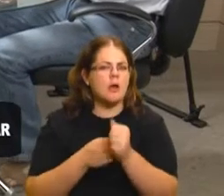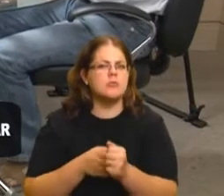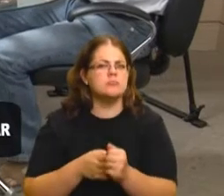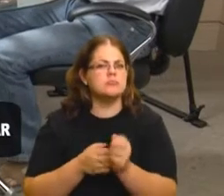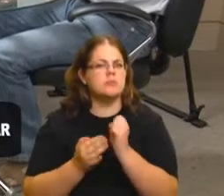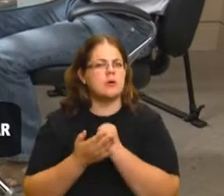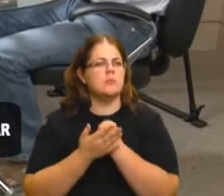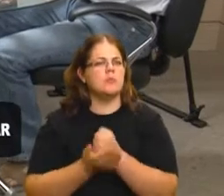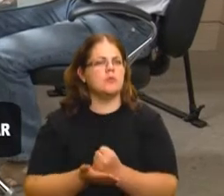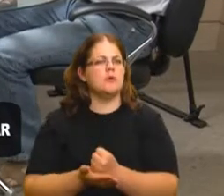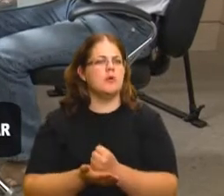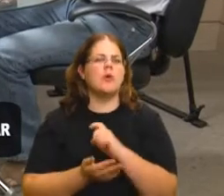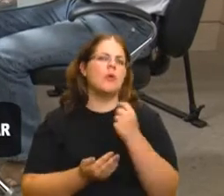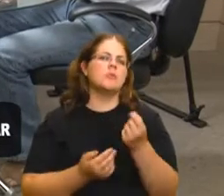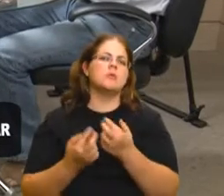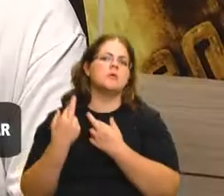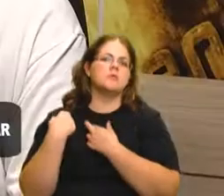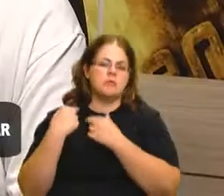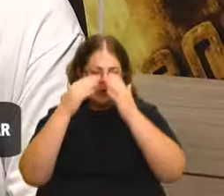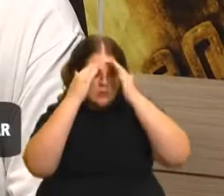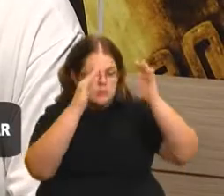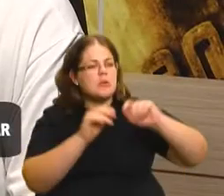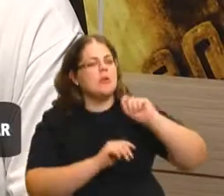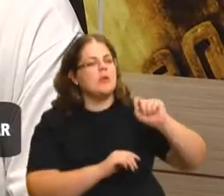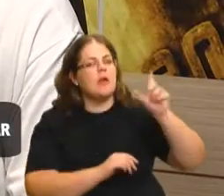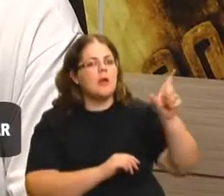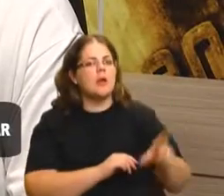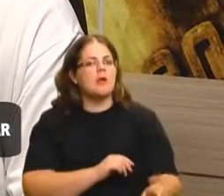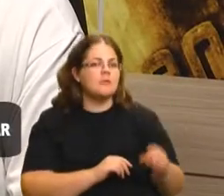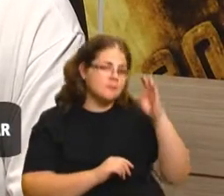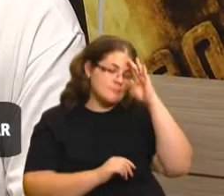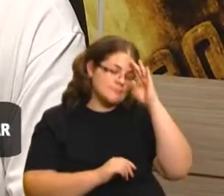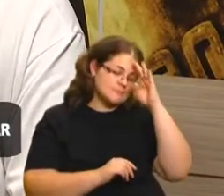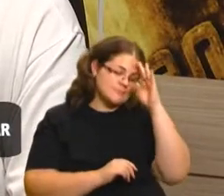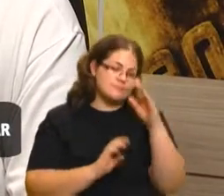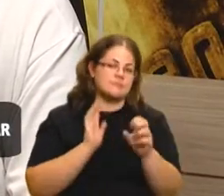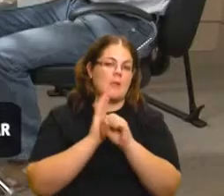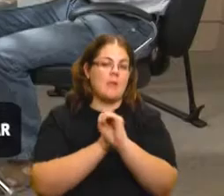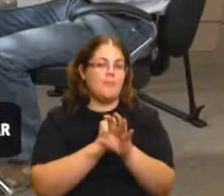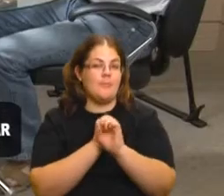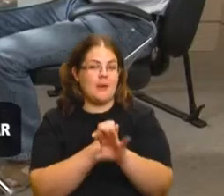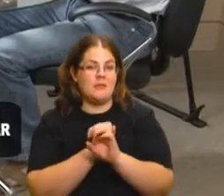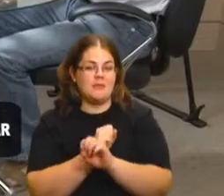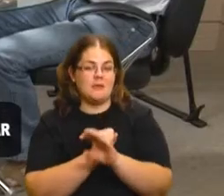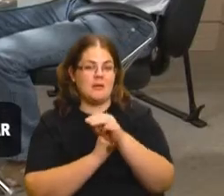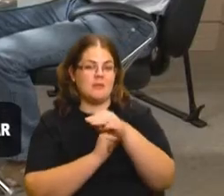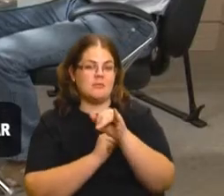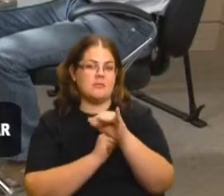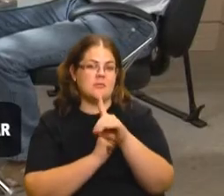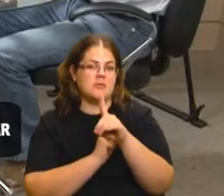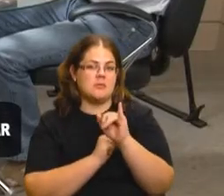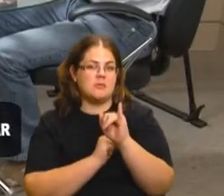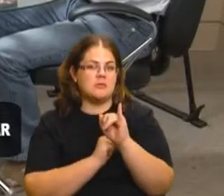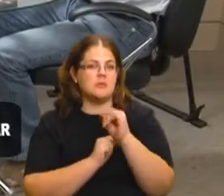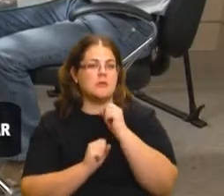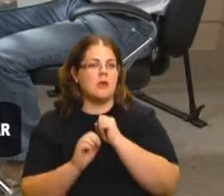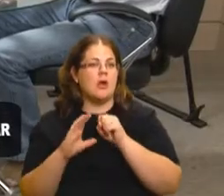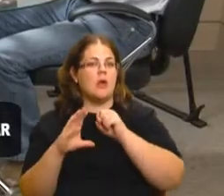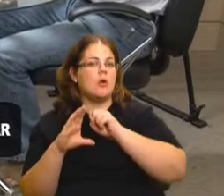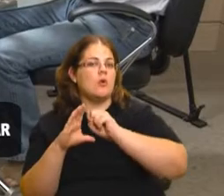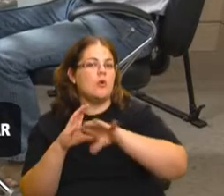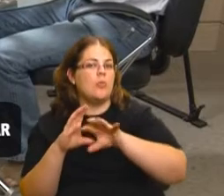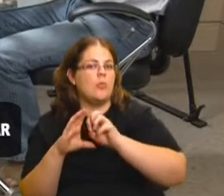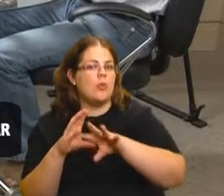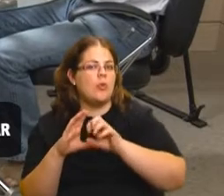instrumento de quem? Foi instrumento da ditadura, foi instrumento do golpe já antes. Mas quando eu falo em grande mídia, eu falo quem?